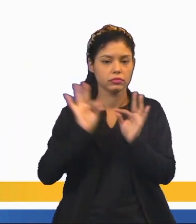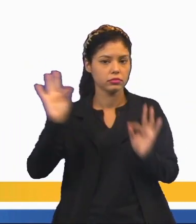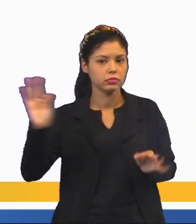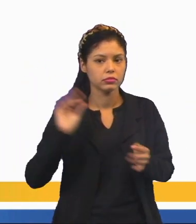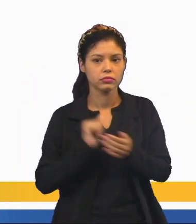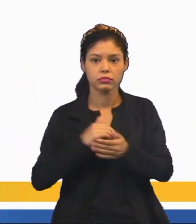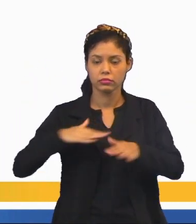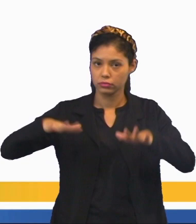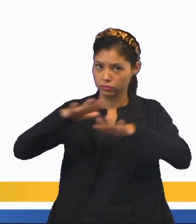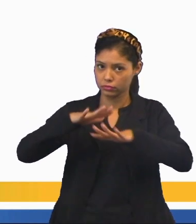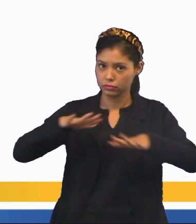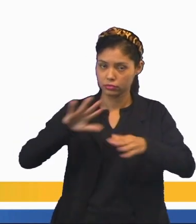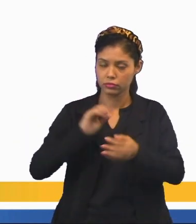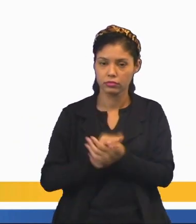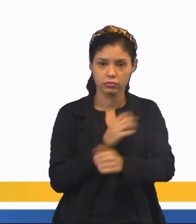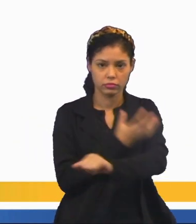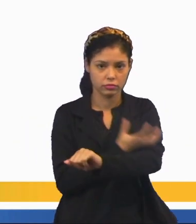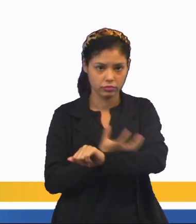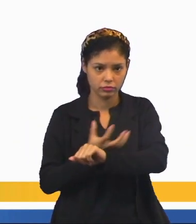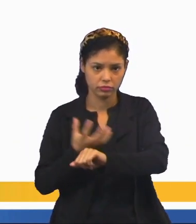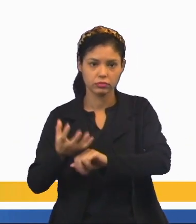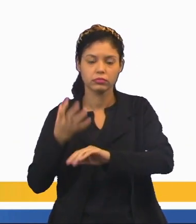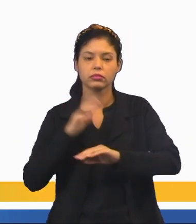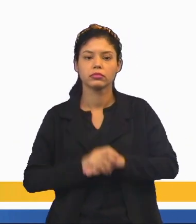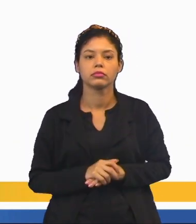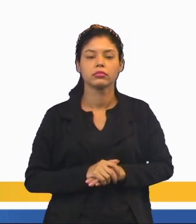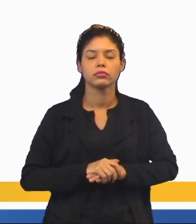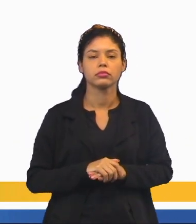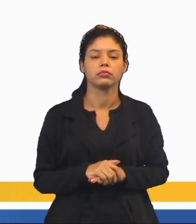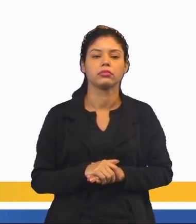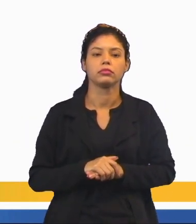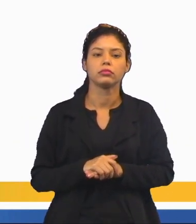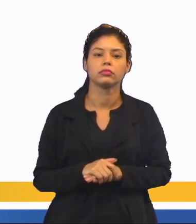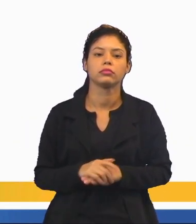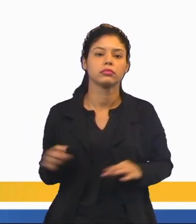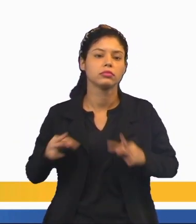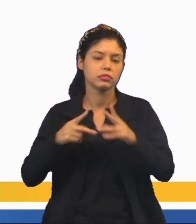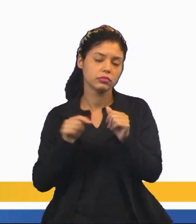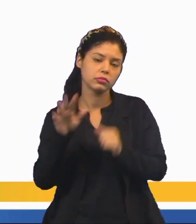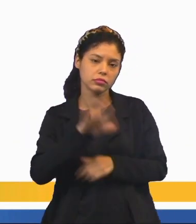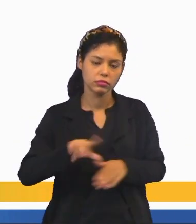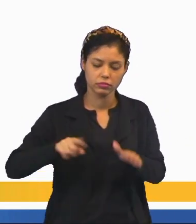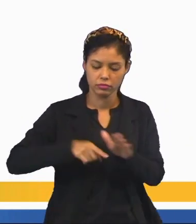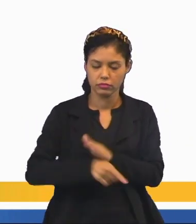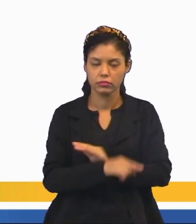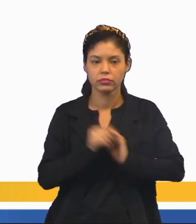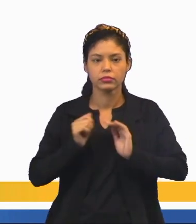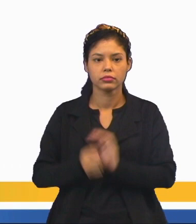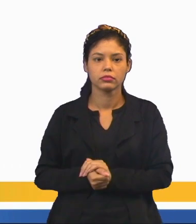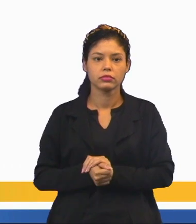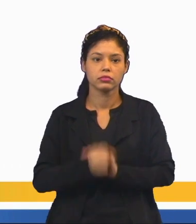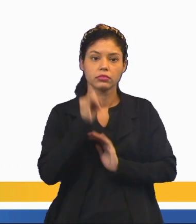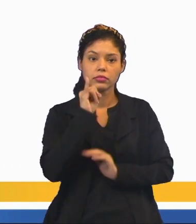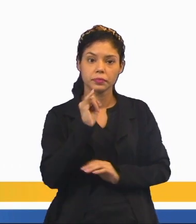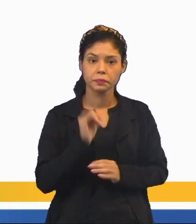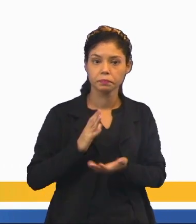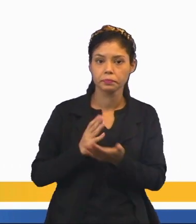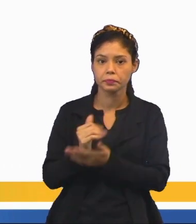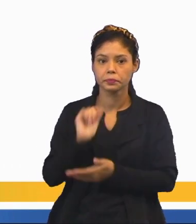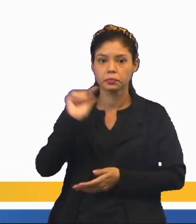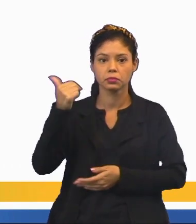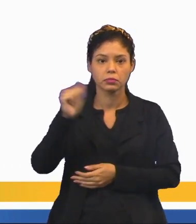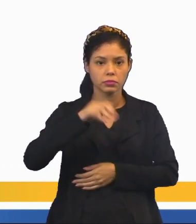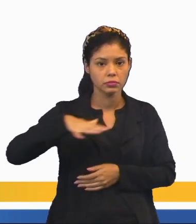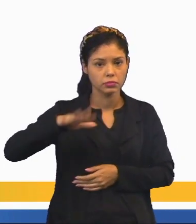futebol é a medida de sua superfície, ou seja, a parte do gramado, toda a região interna. Se